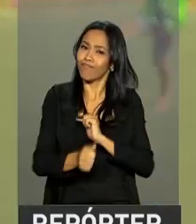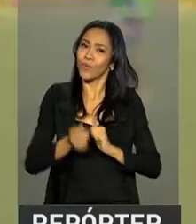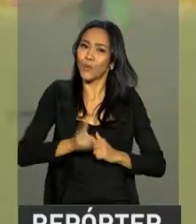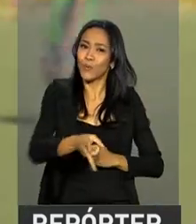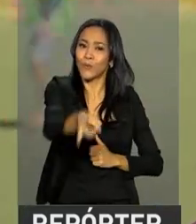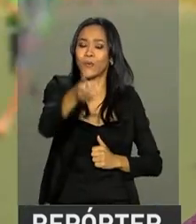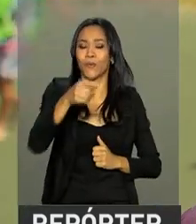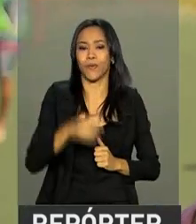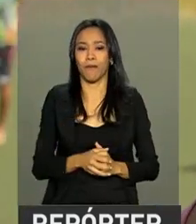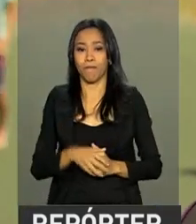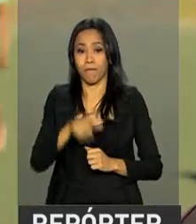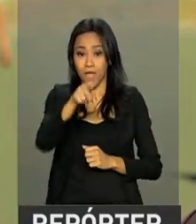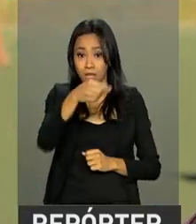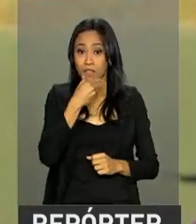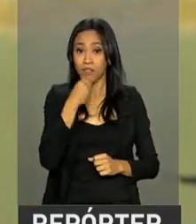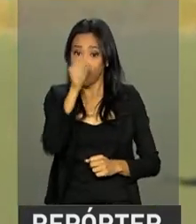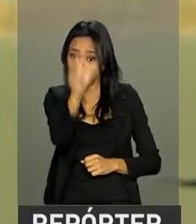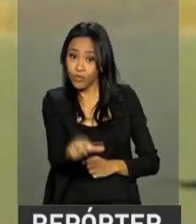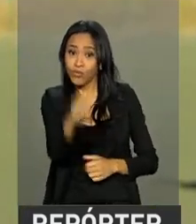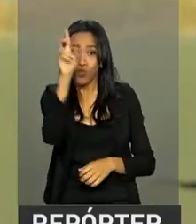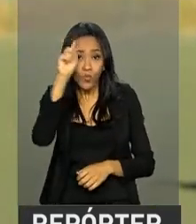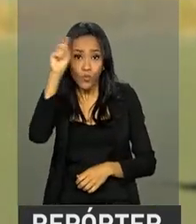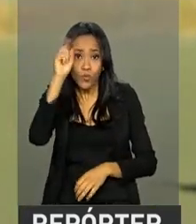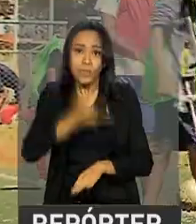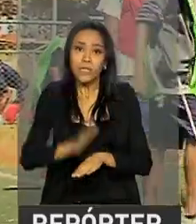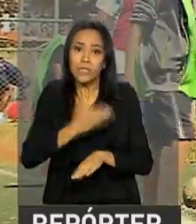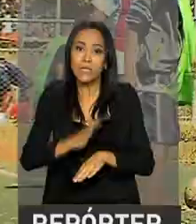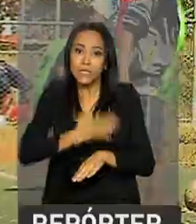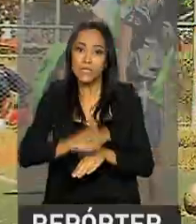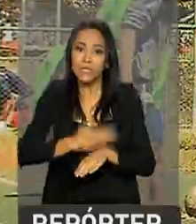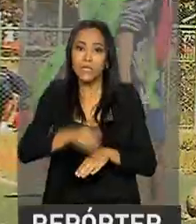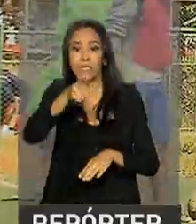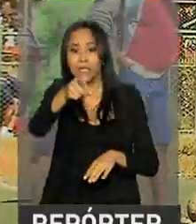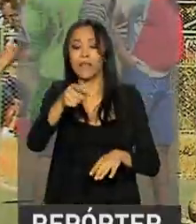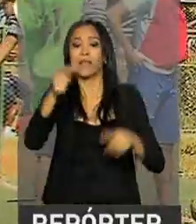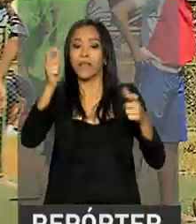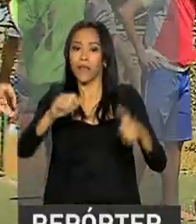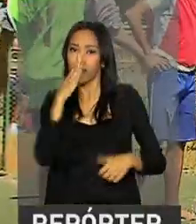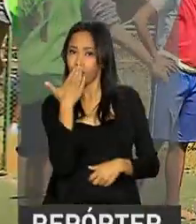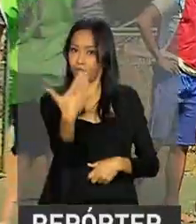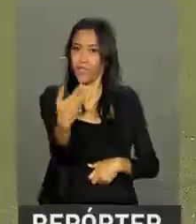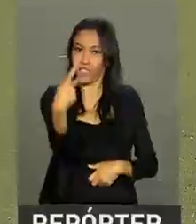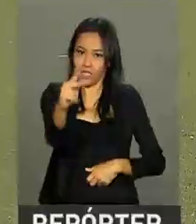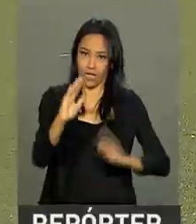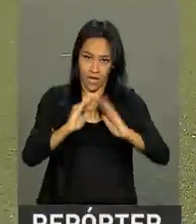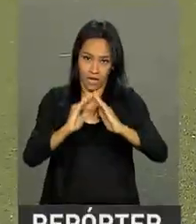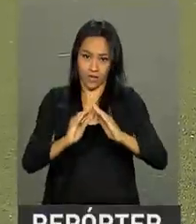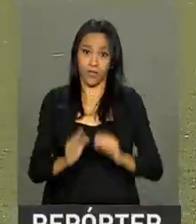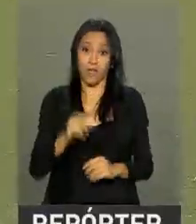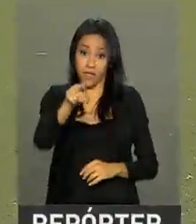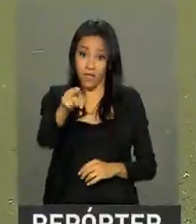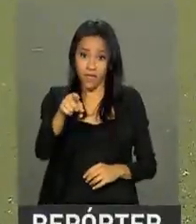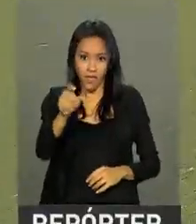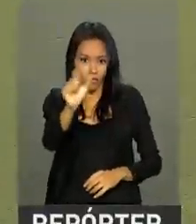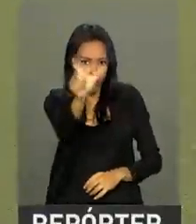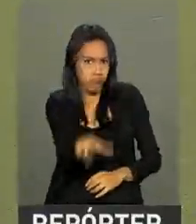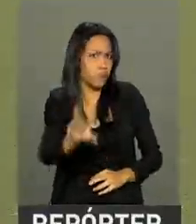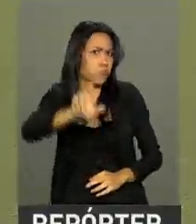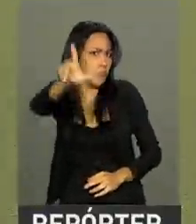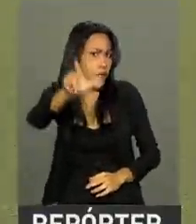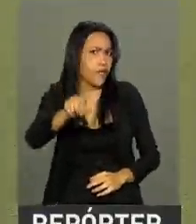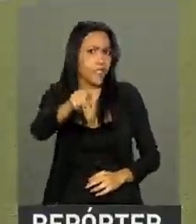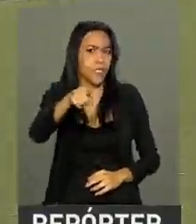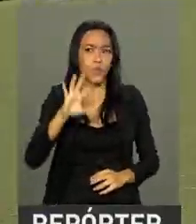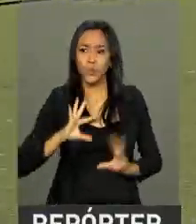e uri treinar todos os dias no centro olímpico que fica na frente da casa dele eo menino tem um diferencial e